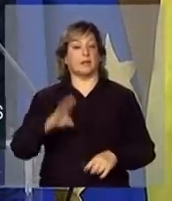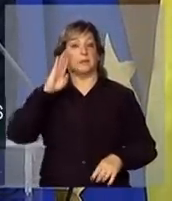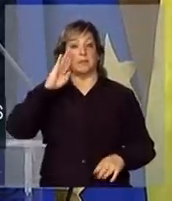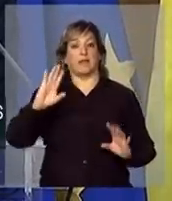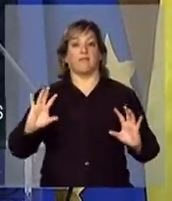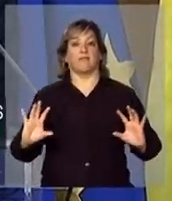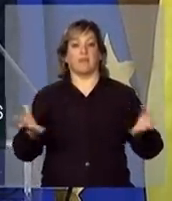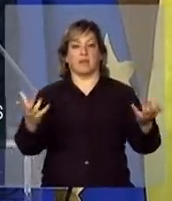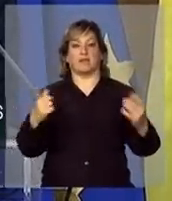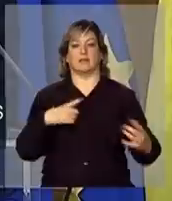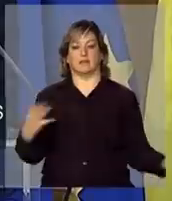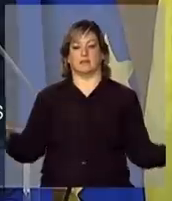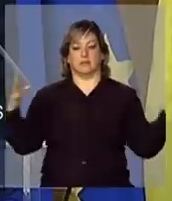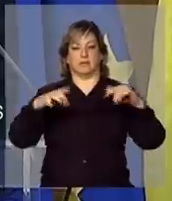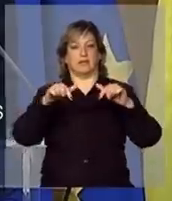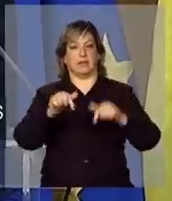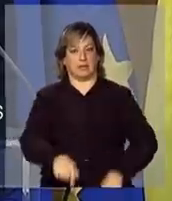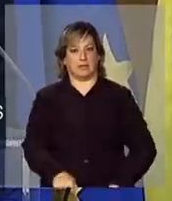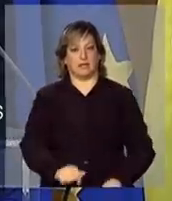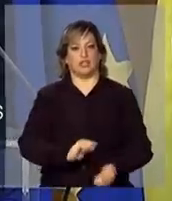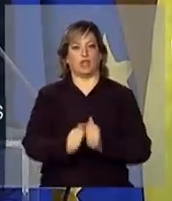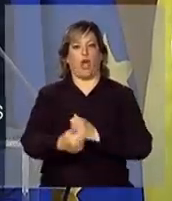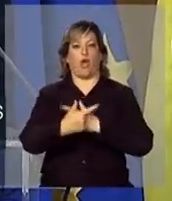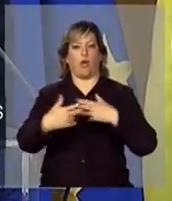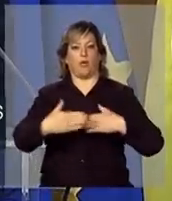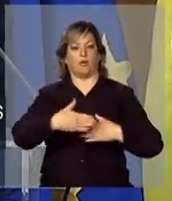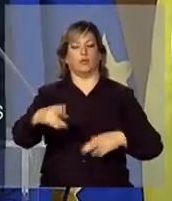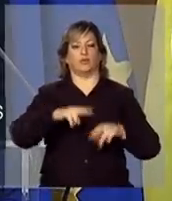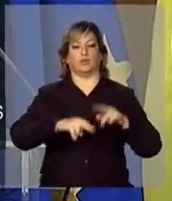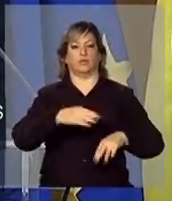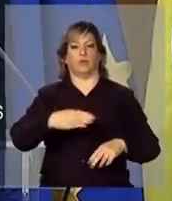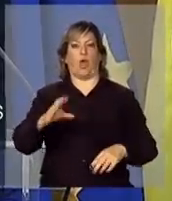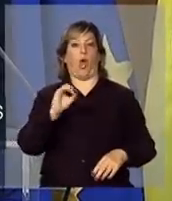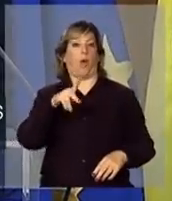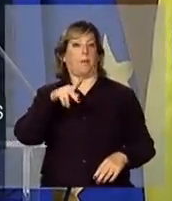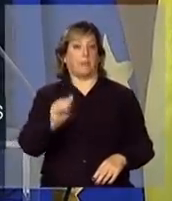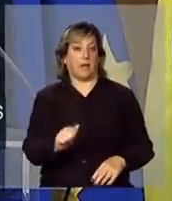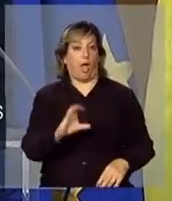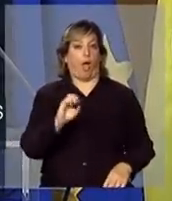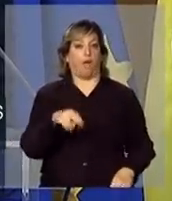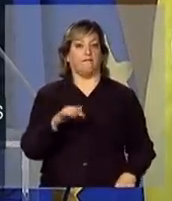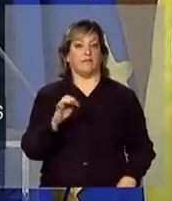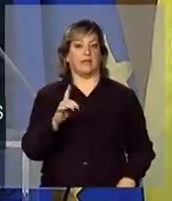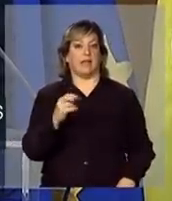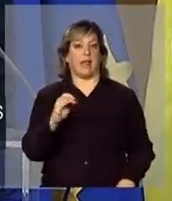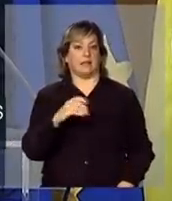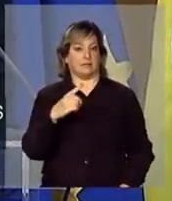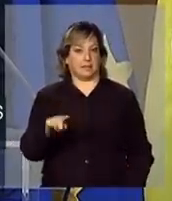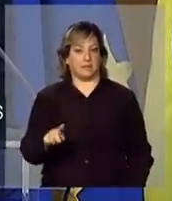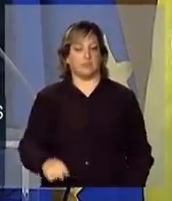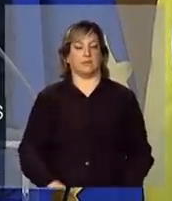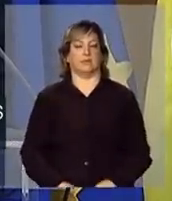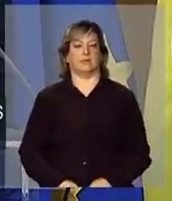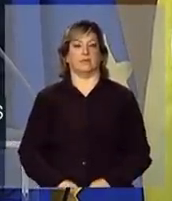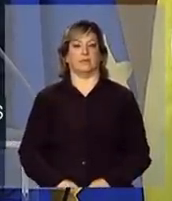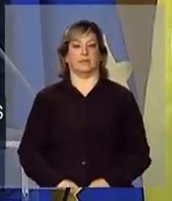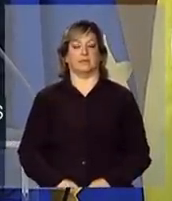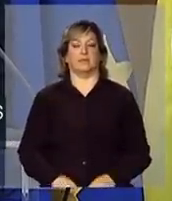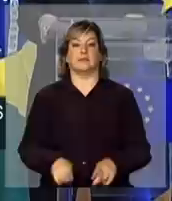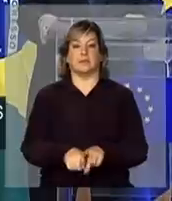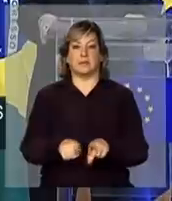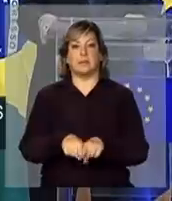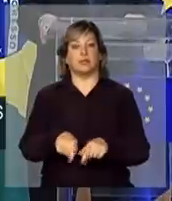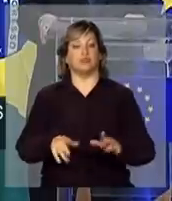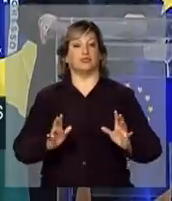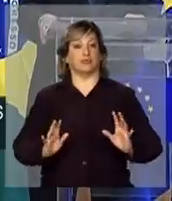eventos internacionais serão sediados no Brasil a partir de junho próximo, com a Copa das Confederações, que já